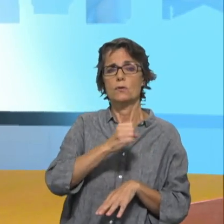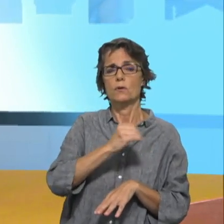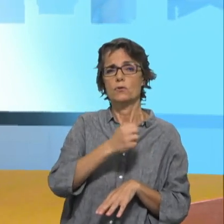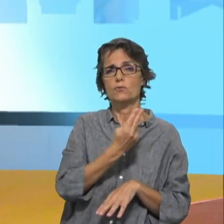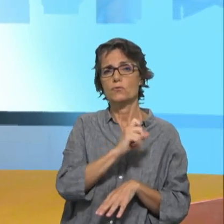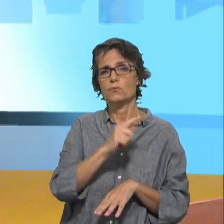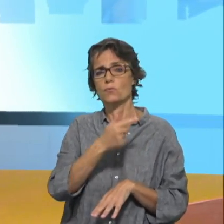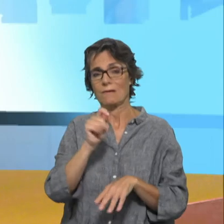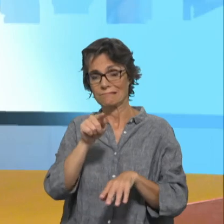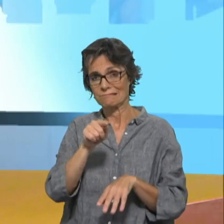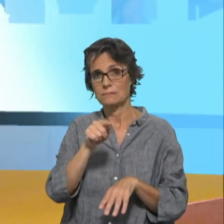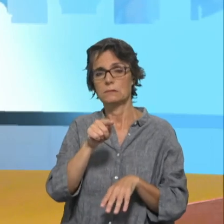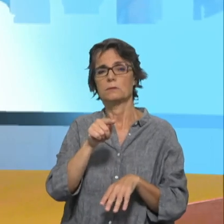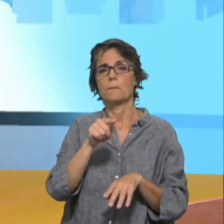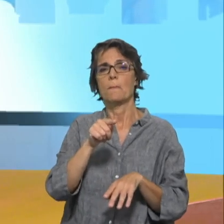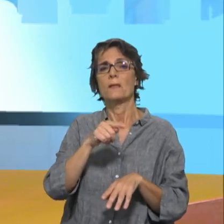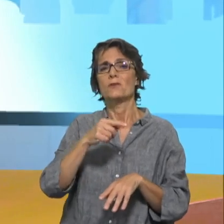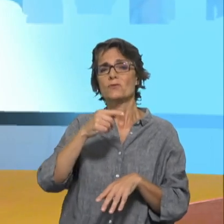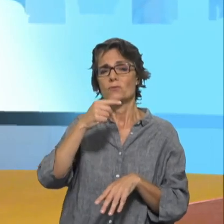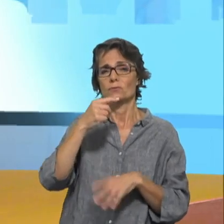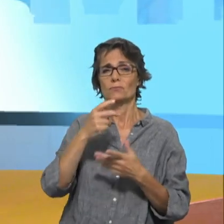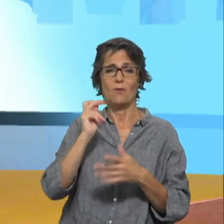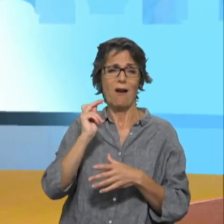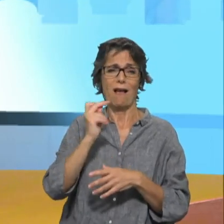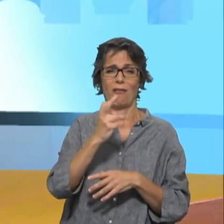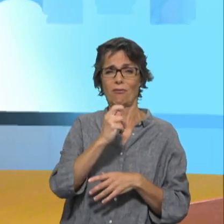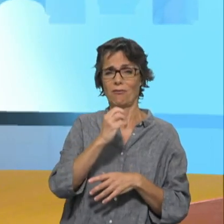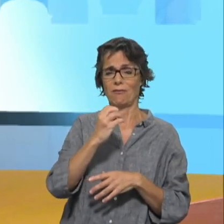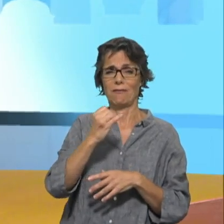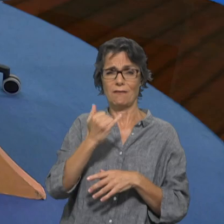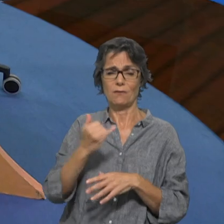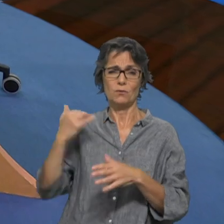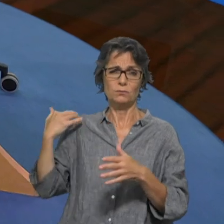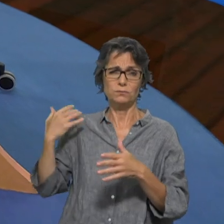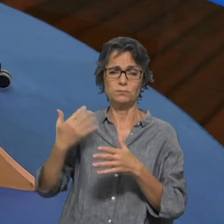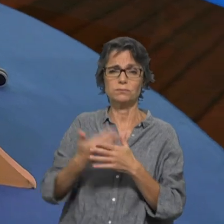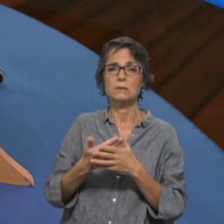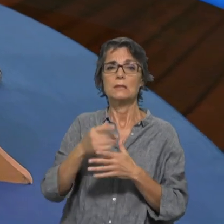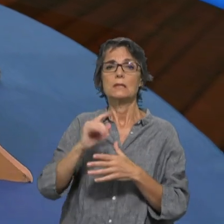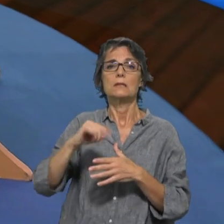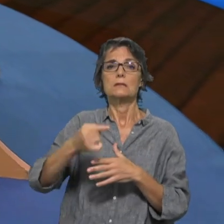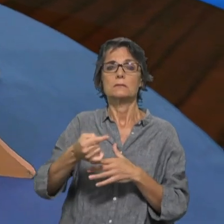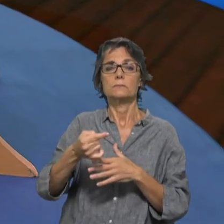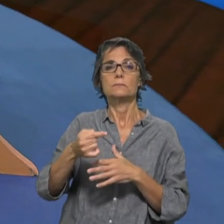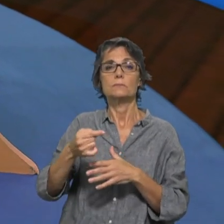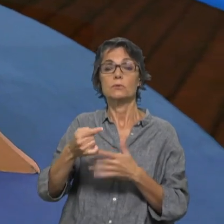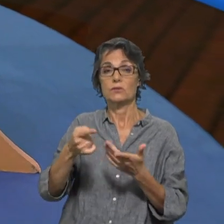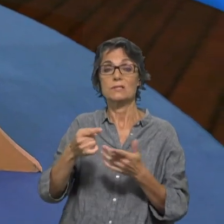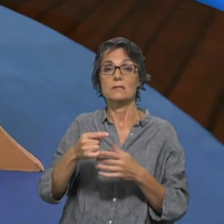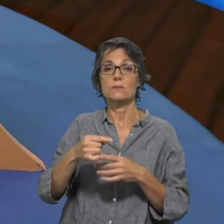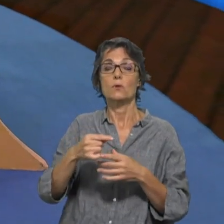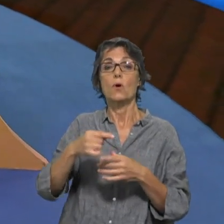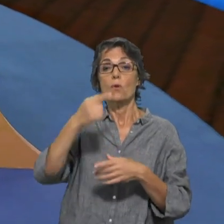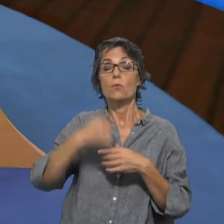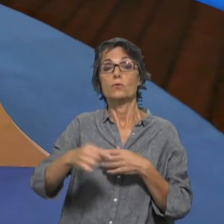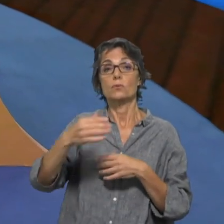manteve-se no poder durante 32 longos anos, quando, contra todas as expectativas, ele ainda foi um 7º mandato.